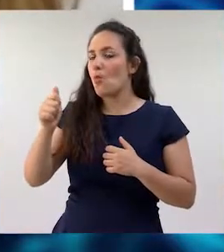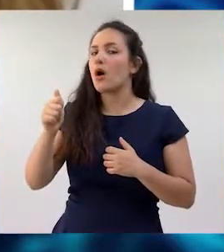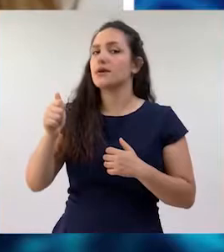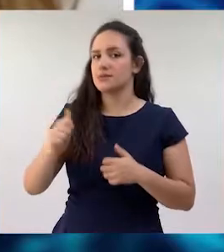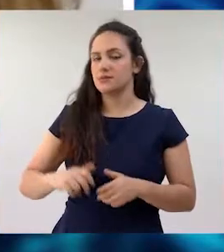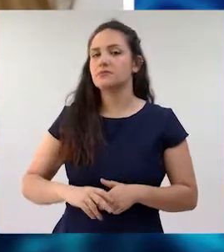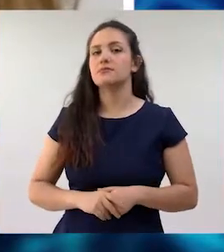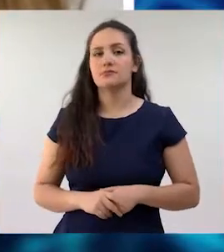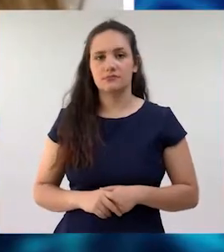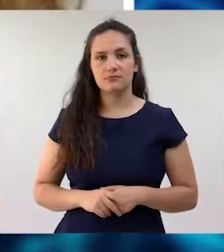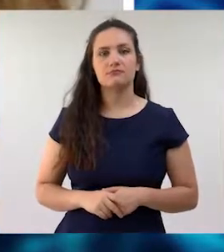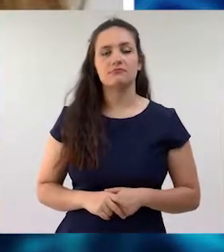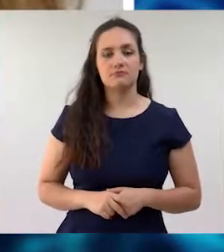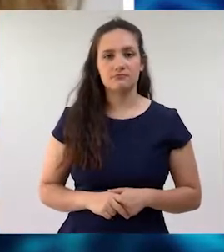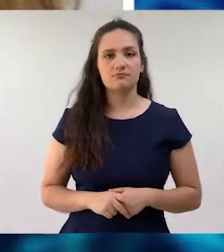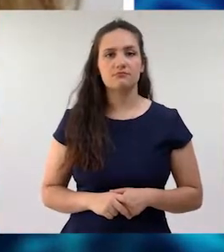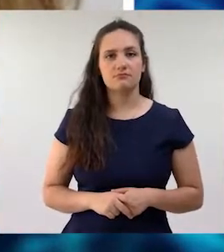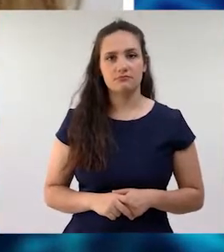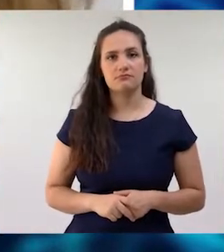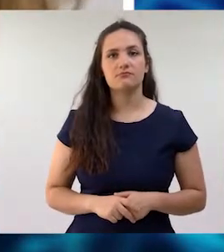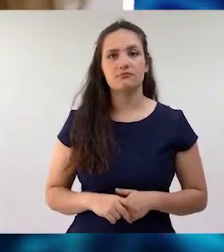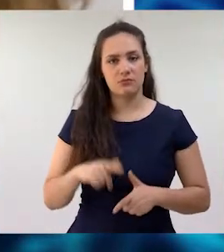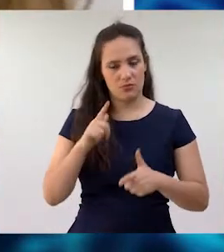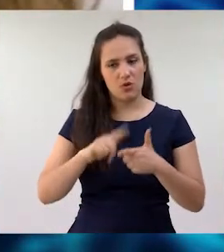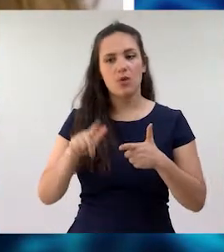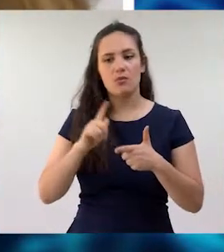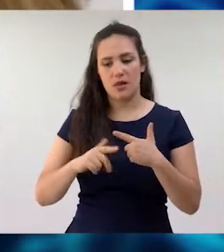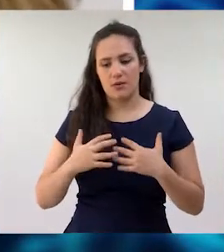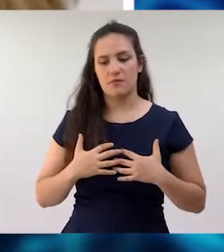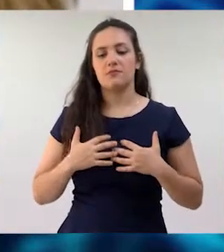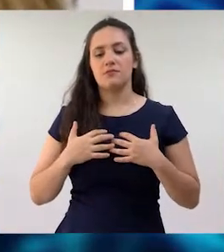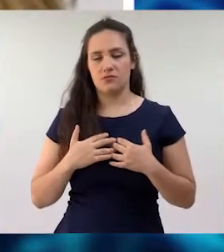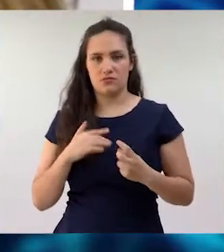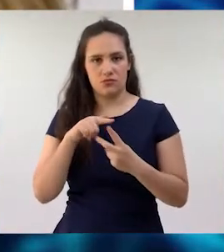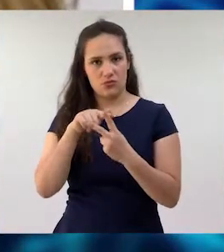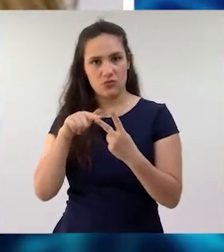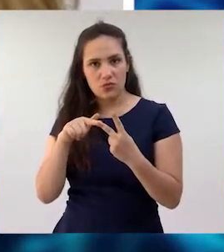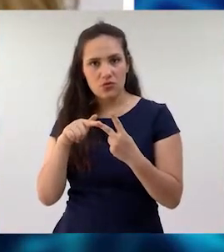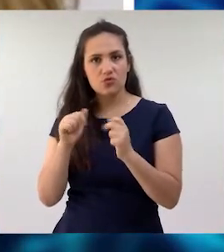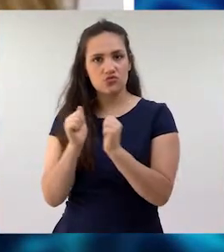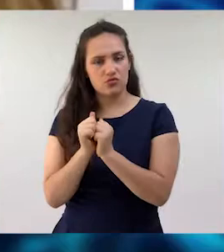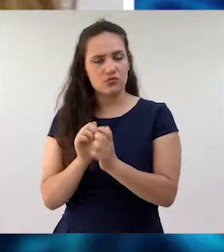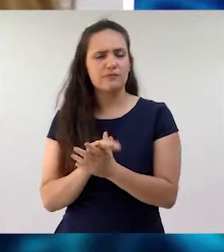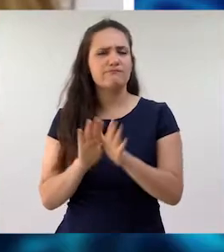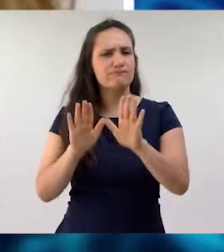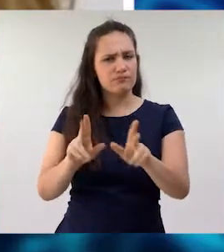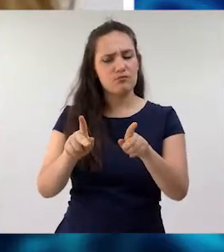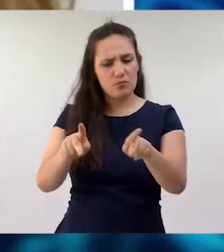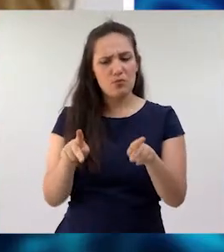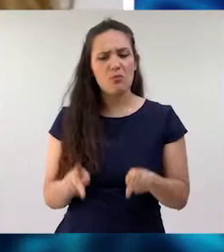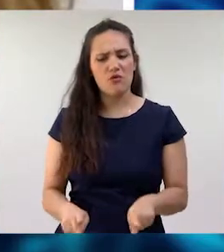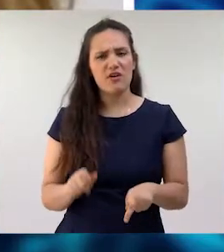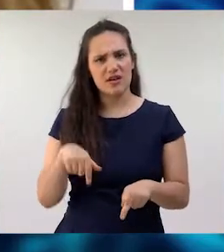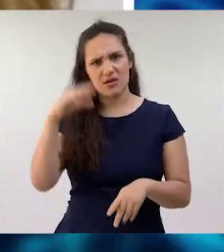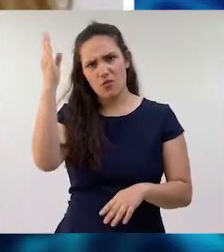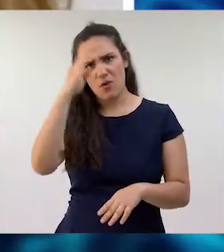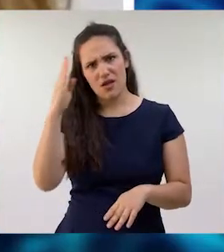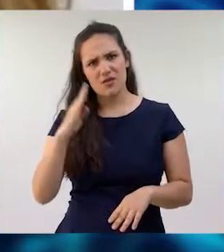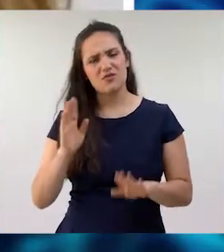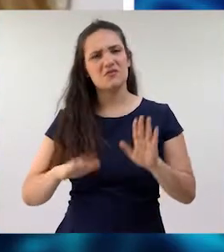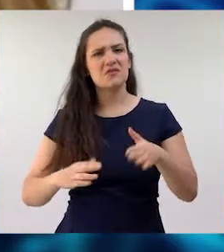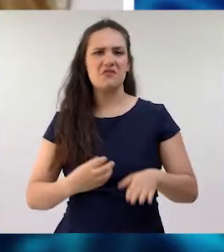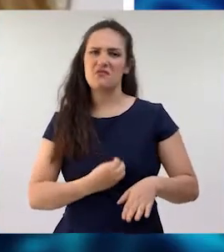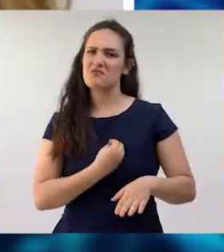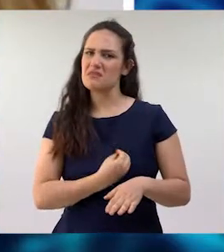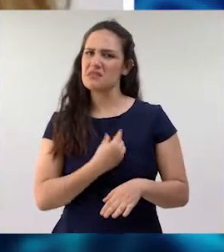câncer do trato respiratório. Então, podemos mesmo dizer nos homens. Então, a gente pode dizer que a população brasileira, os